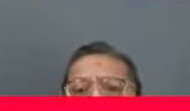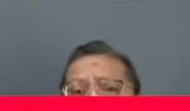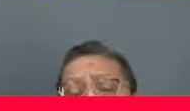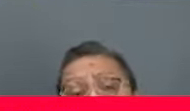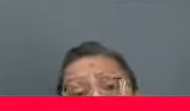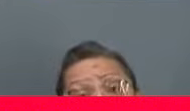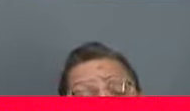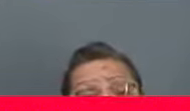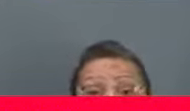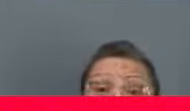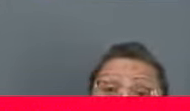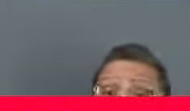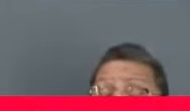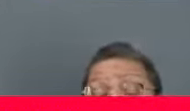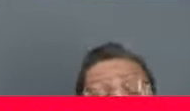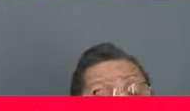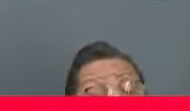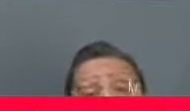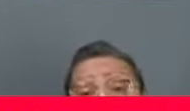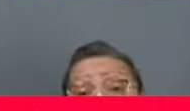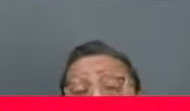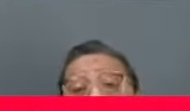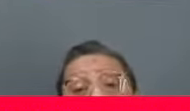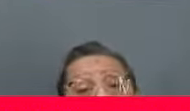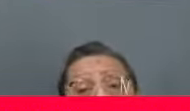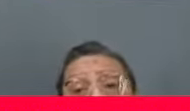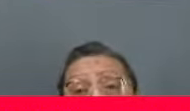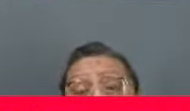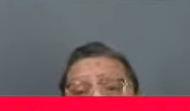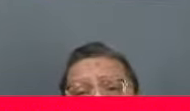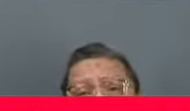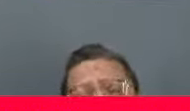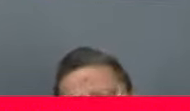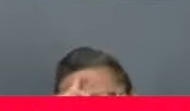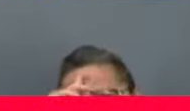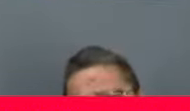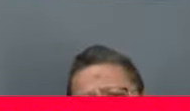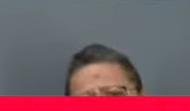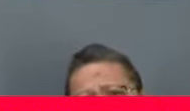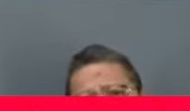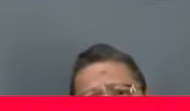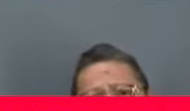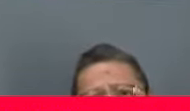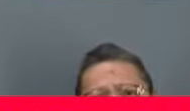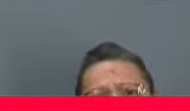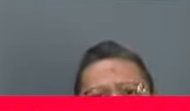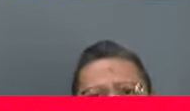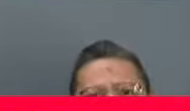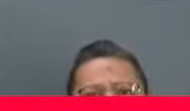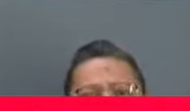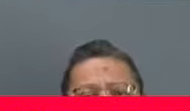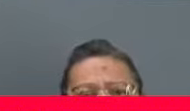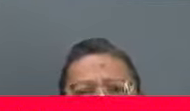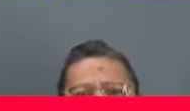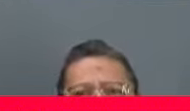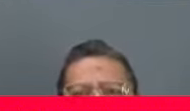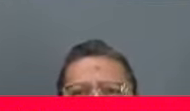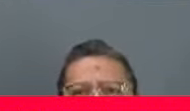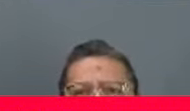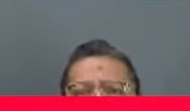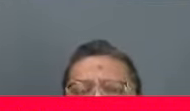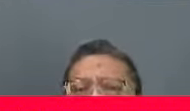de nada condenados com 17 anos de cadeia pena do